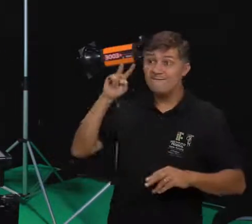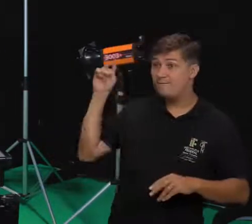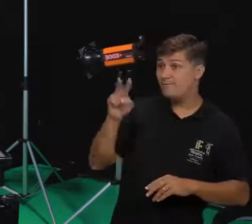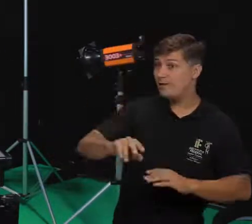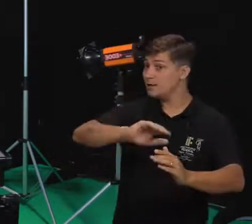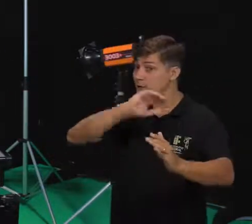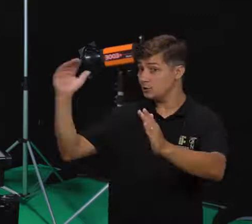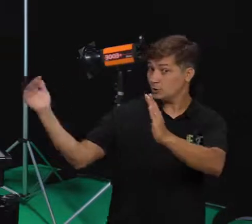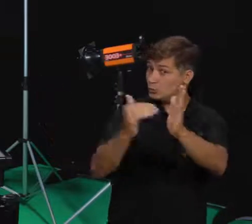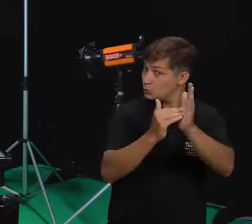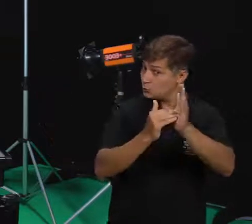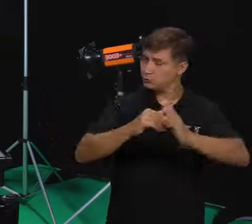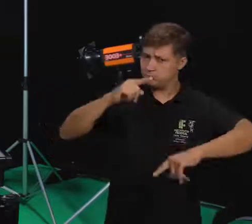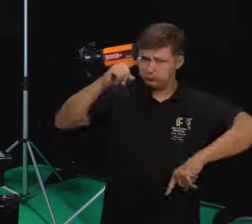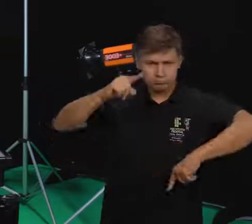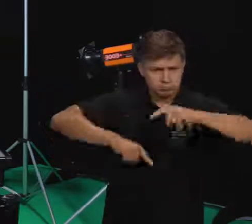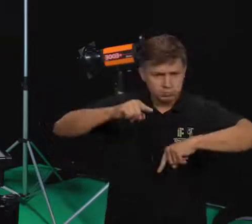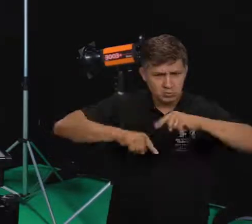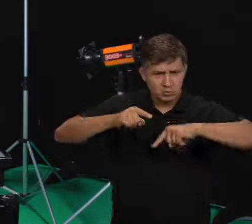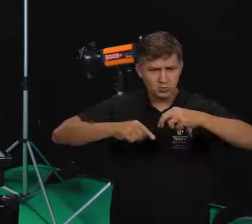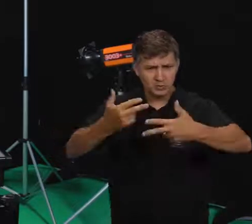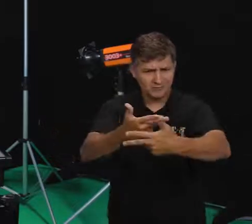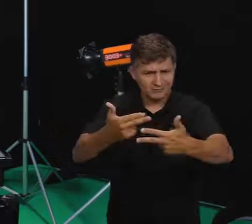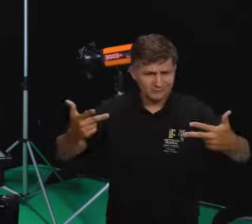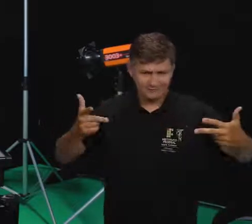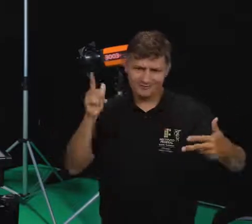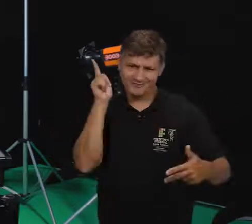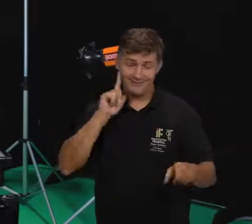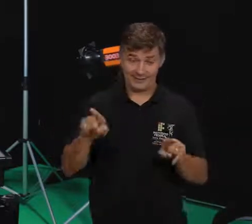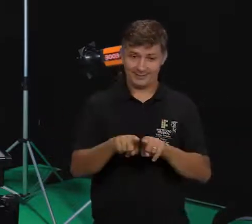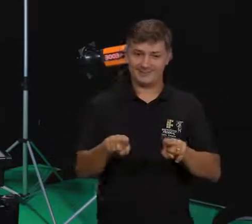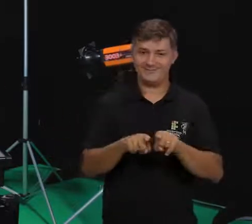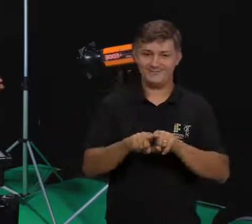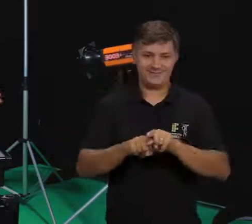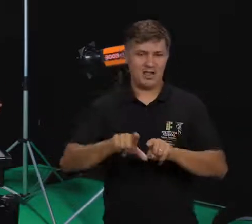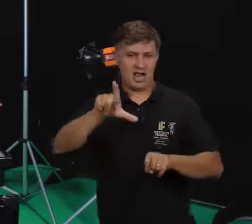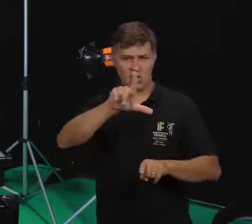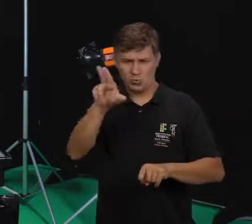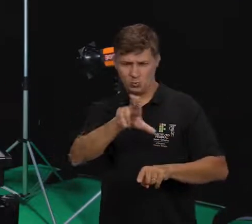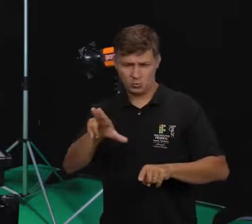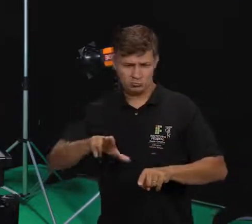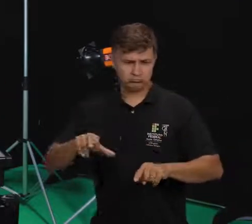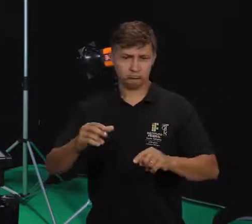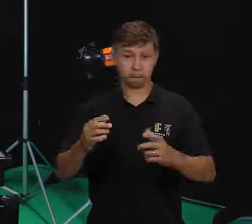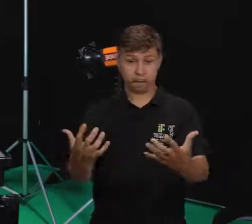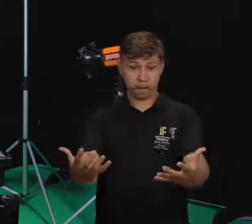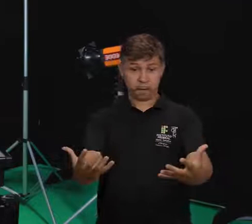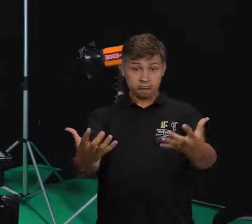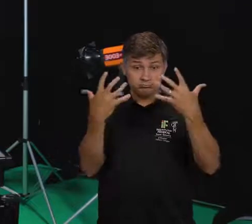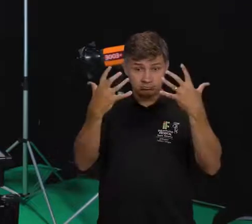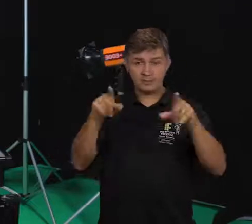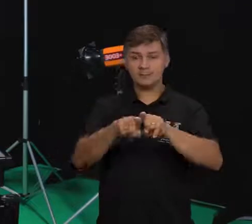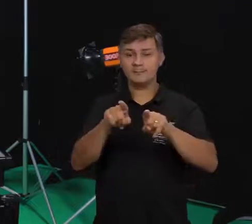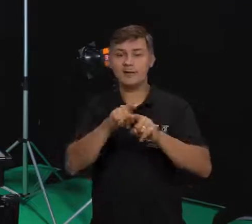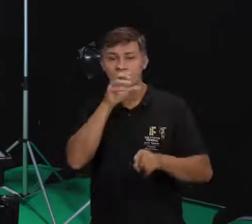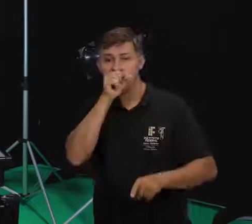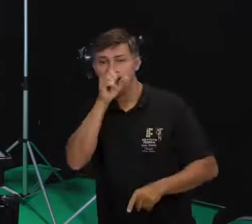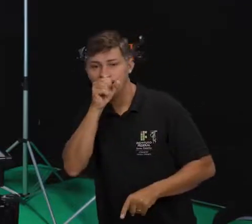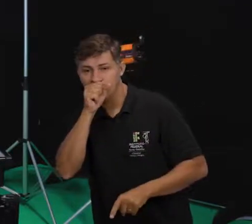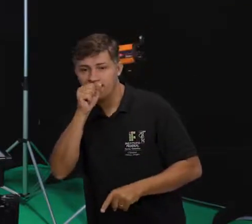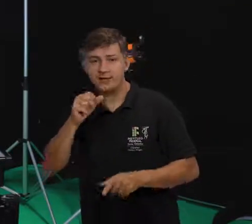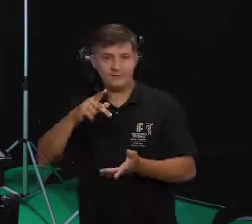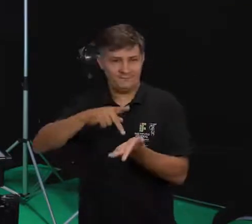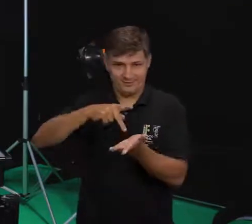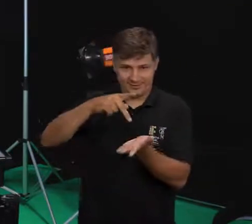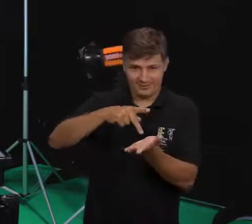bem iluminado todo o produto. Vai aparecer bem iluminado todo o produto, a questão da laranja, então